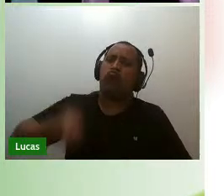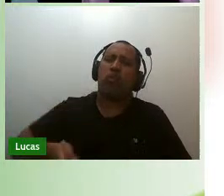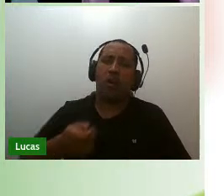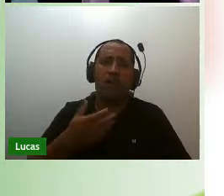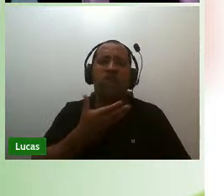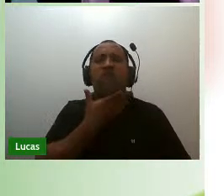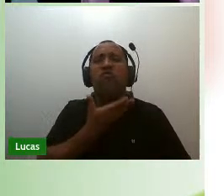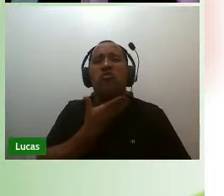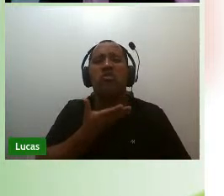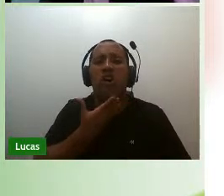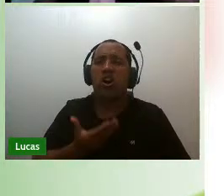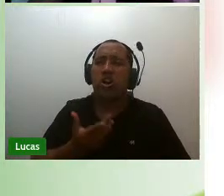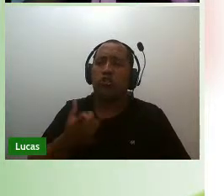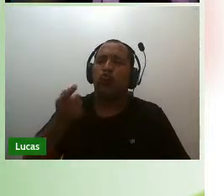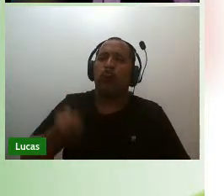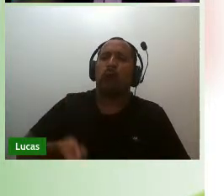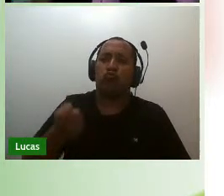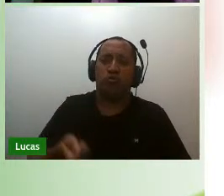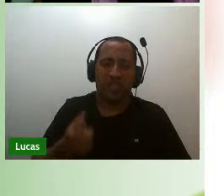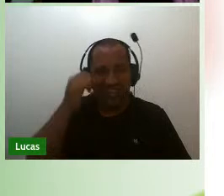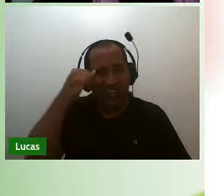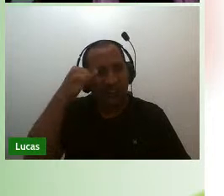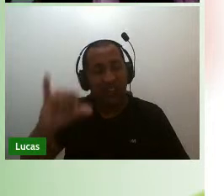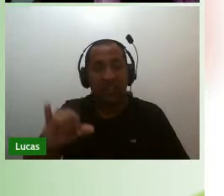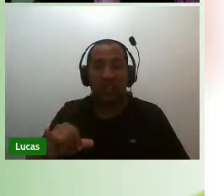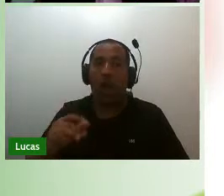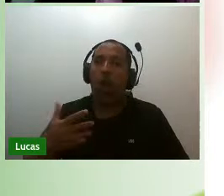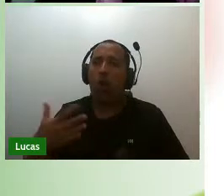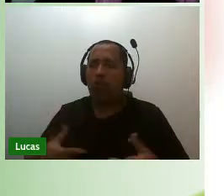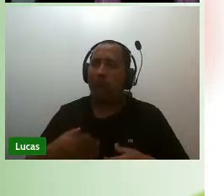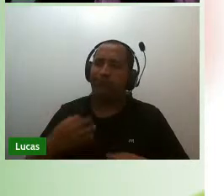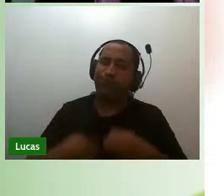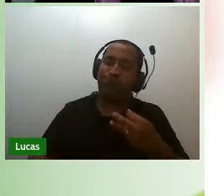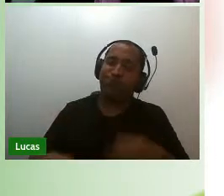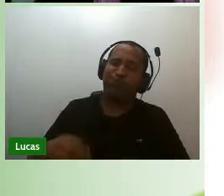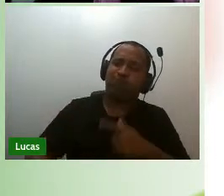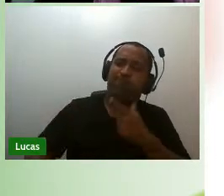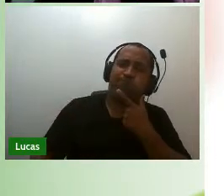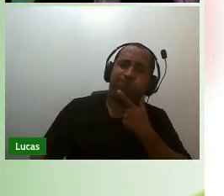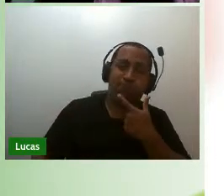voz inadequado e, principalmente, julgamentos. A gente tende a julgar